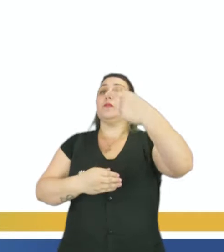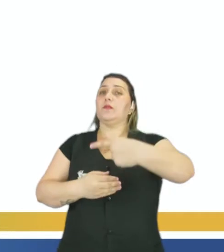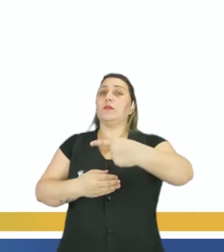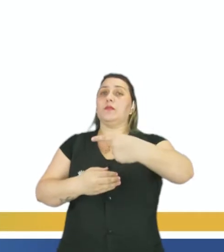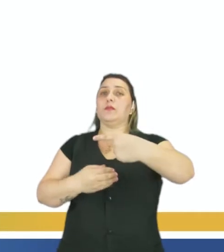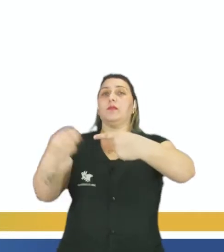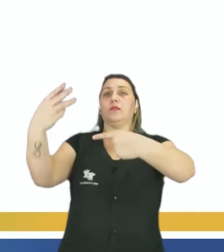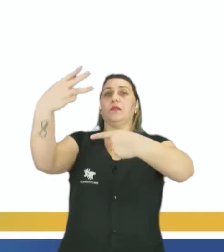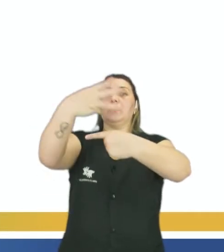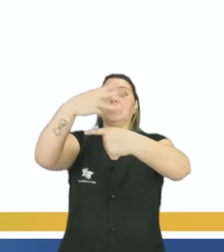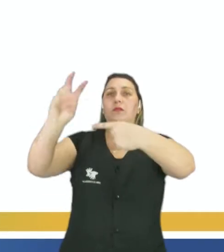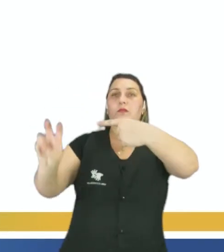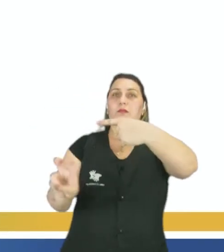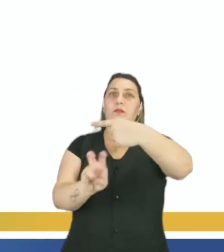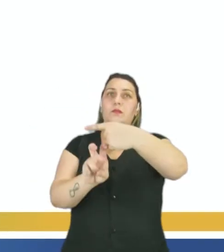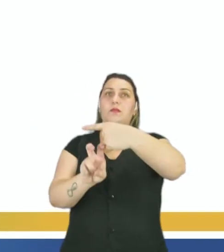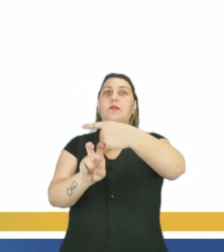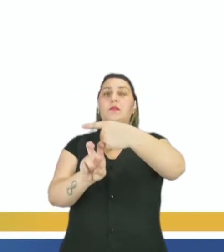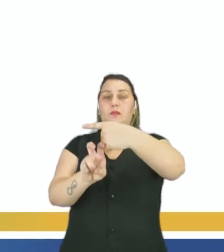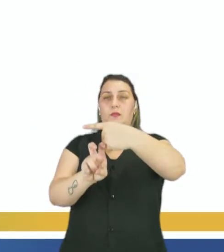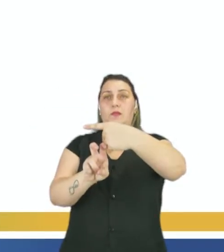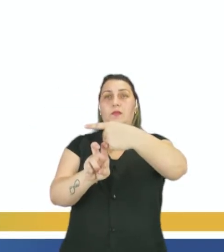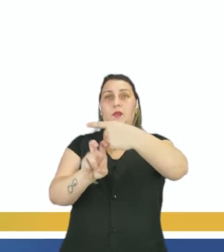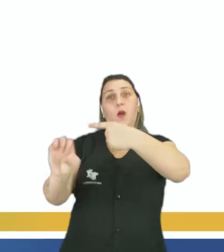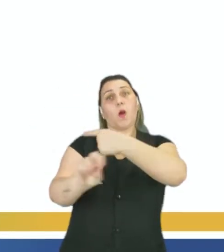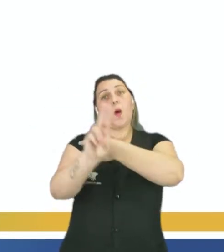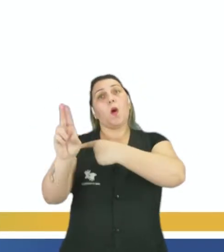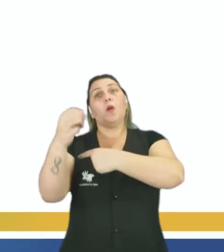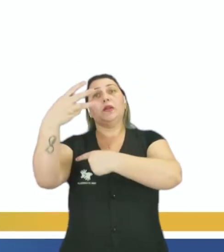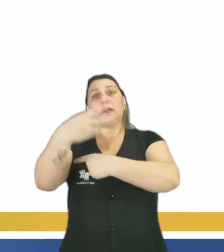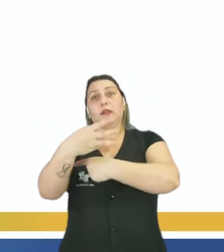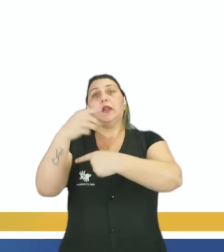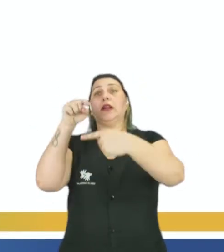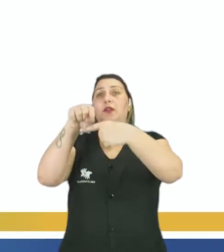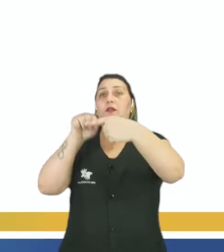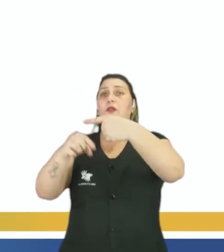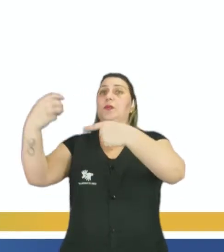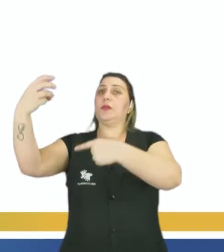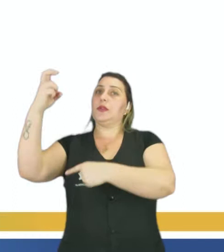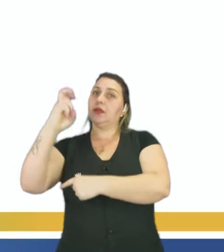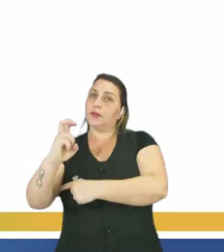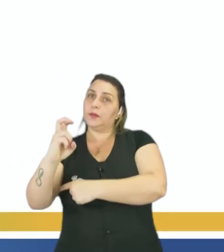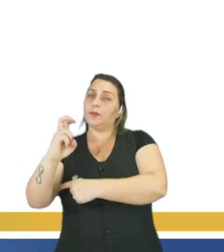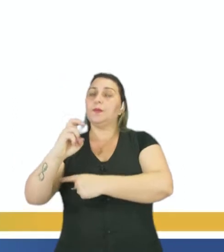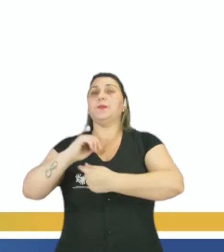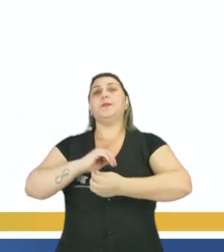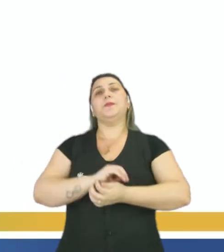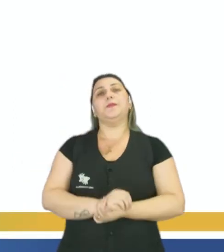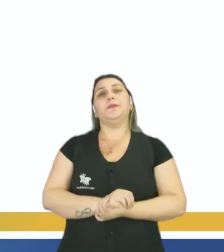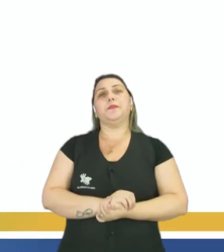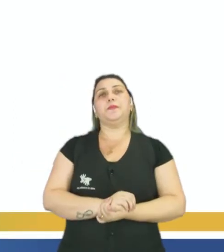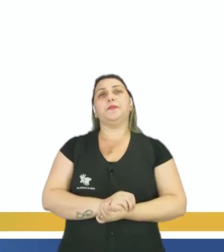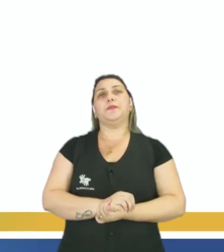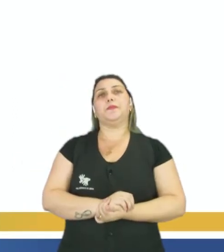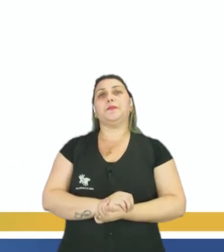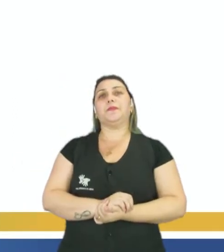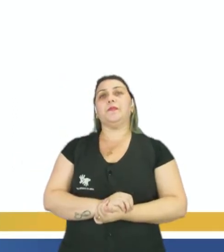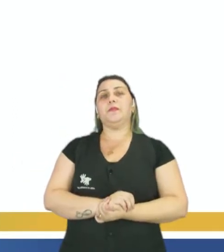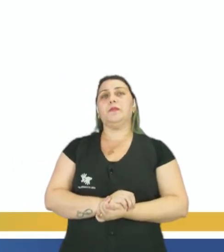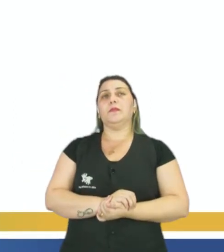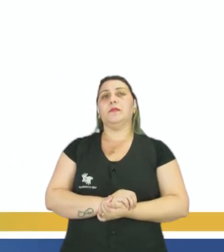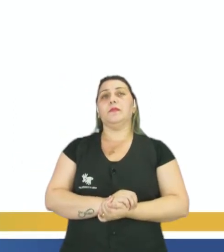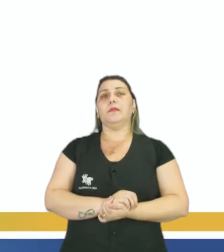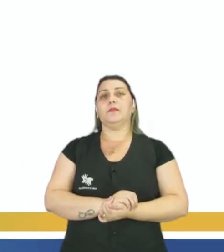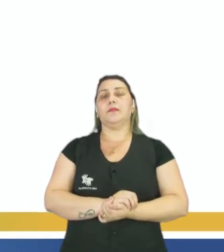está na sua telinha aí, nós temos 3/5 ou 3 dividido para 5. Né?